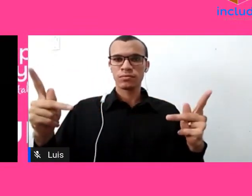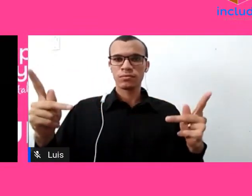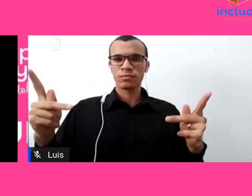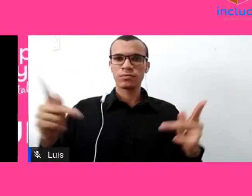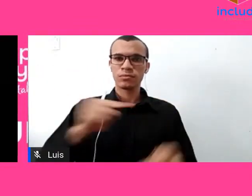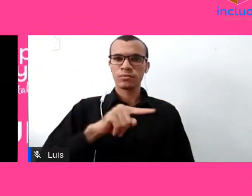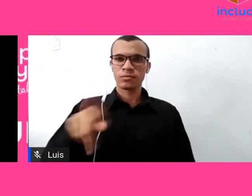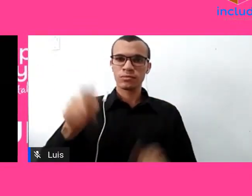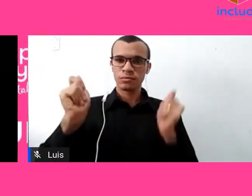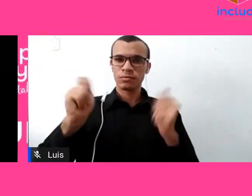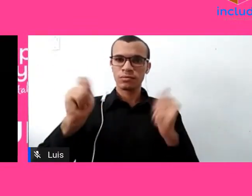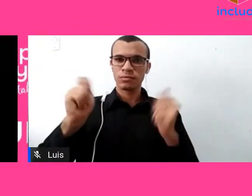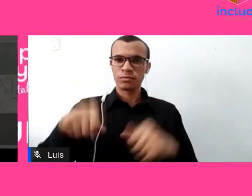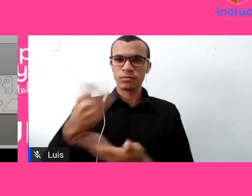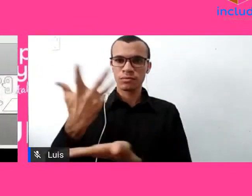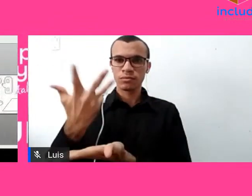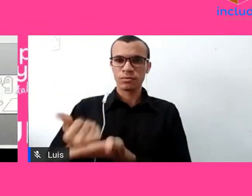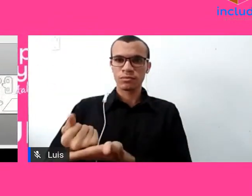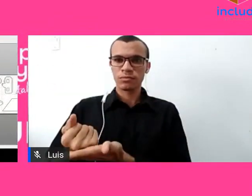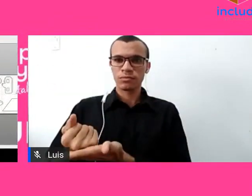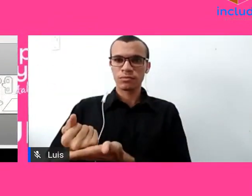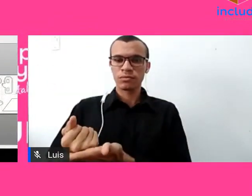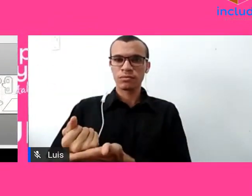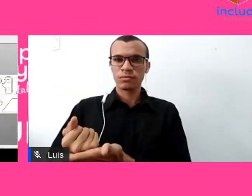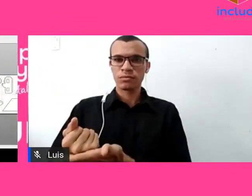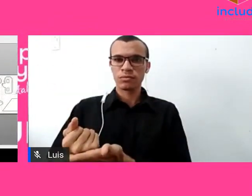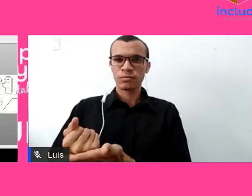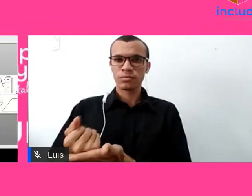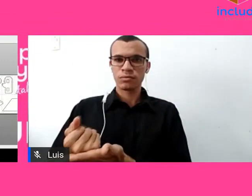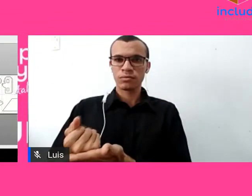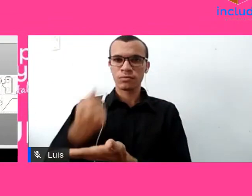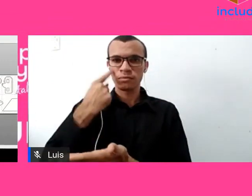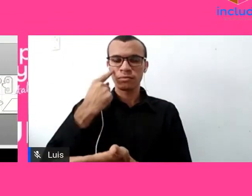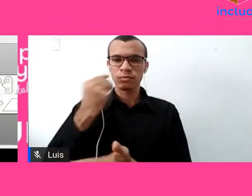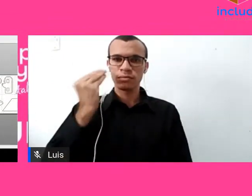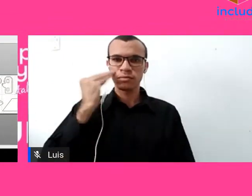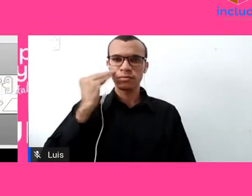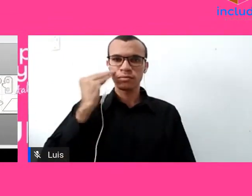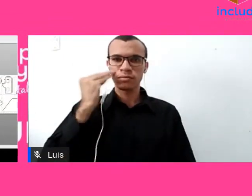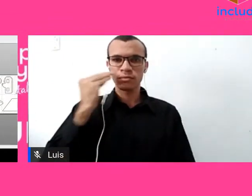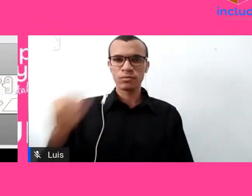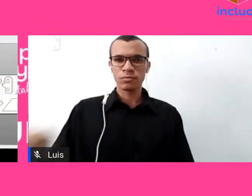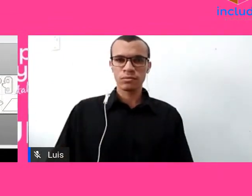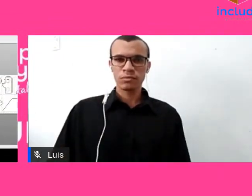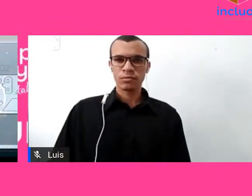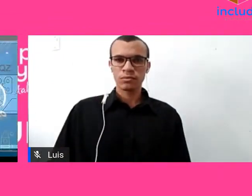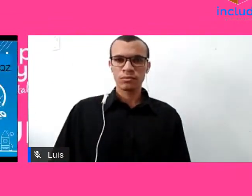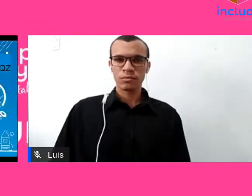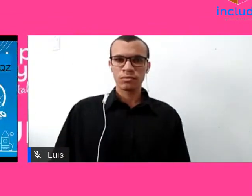fazer o download. Deixa eu só mostrar aqui.